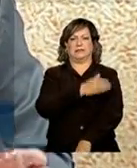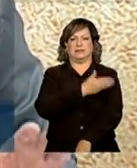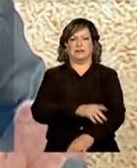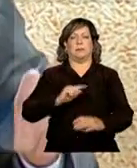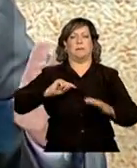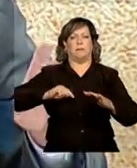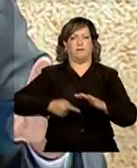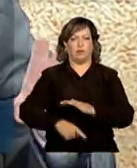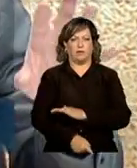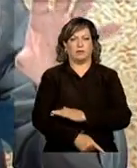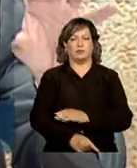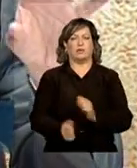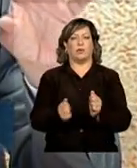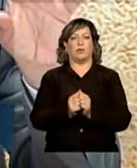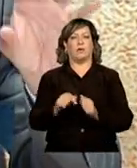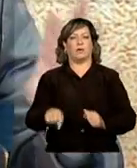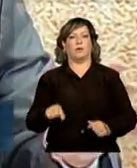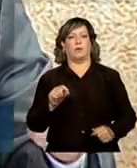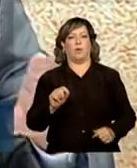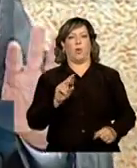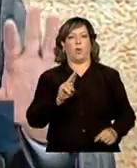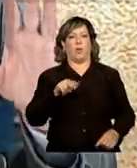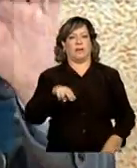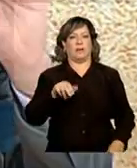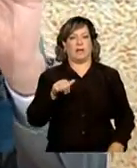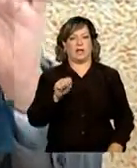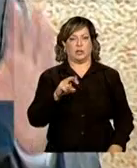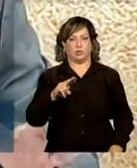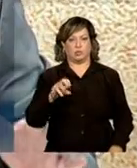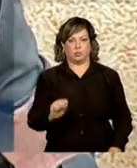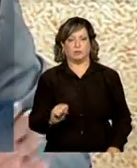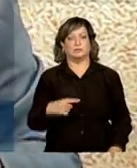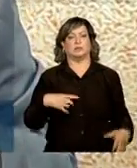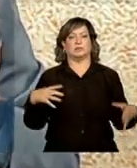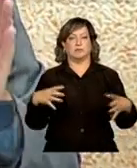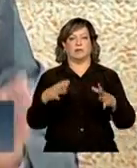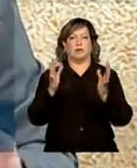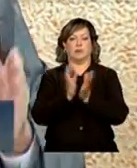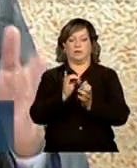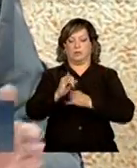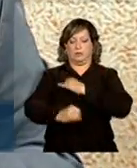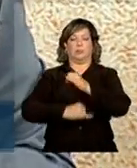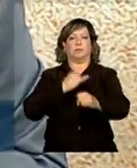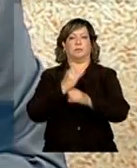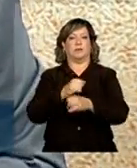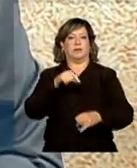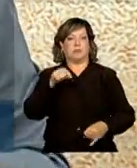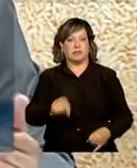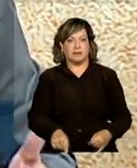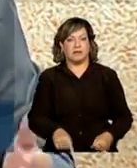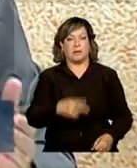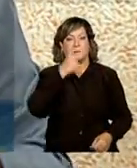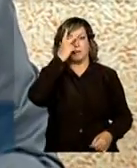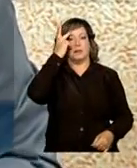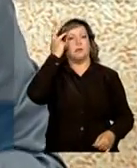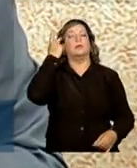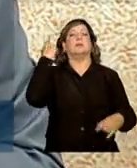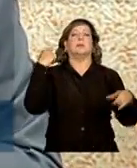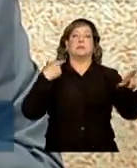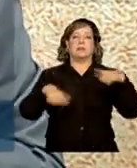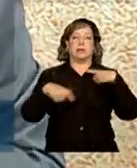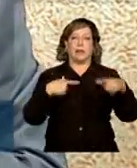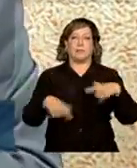permanente através da plataforma da unasus ou seja um um portal onde os profissionais de saúde da rede pública e privada poderão